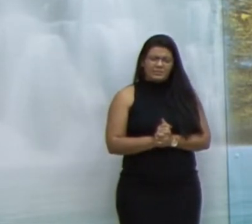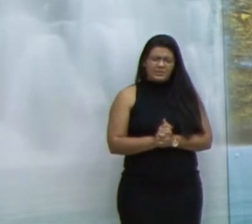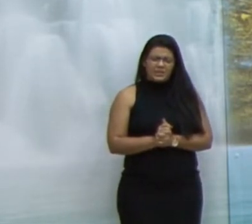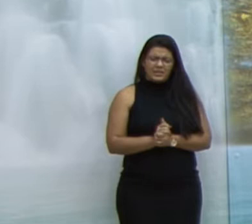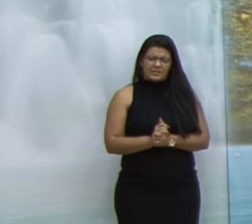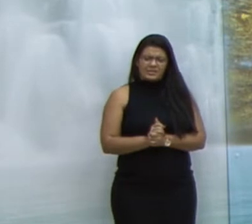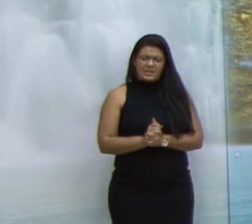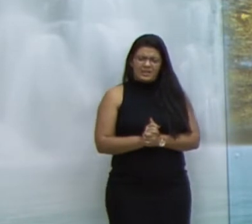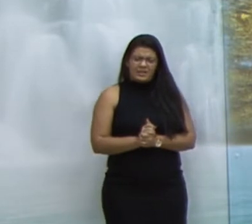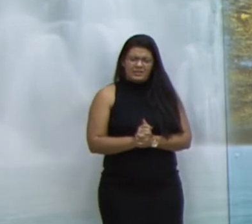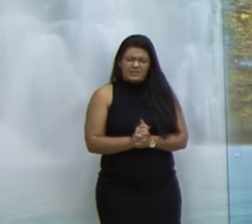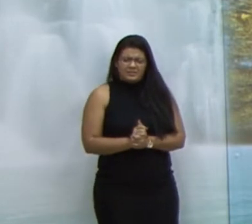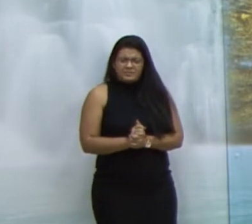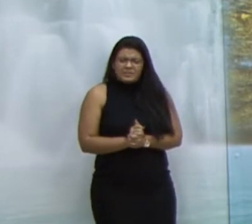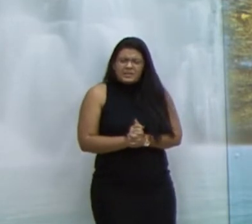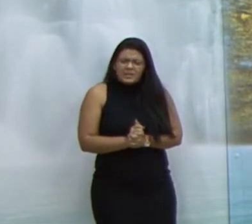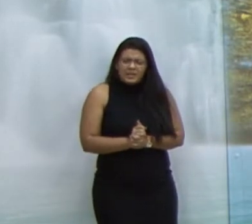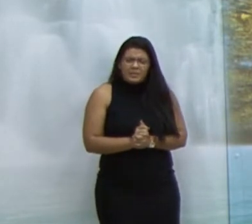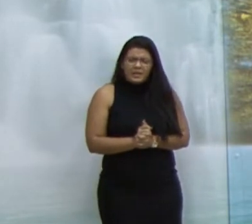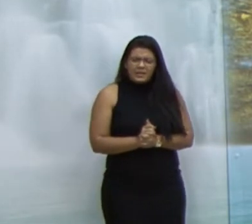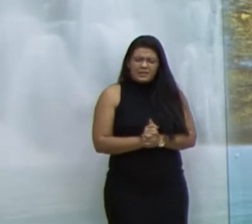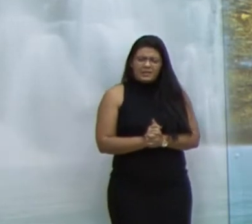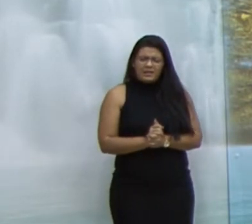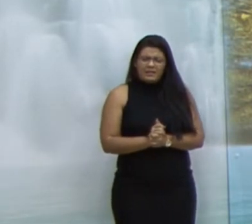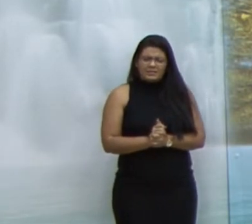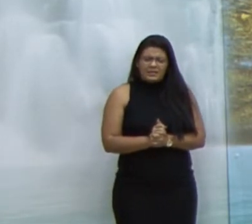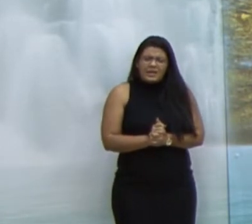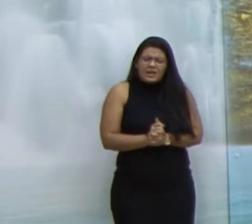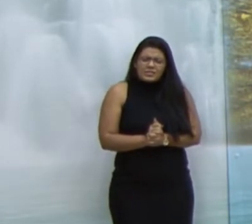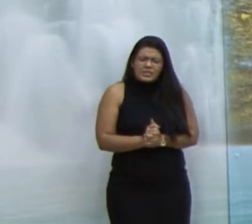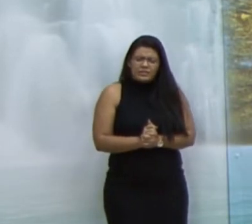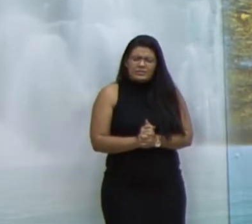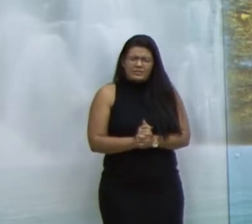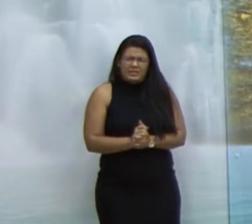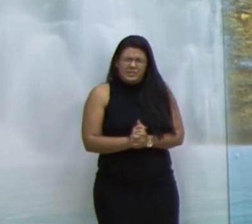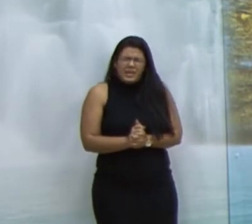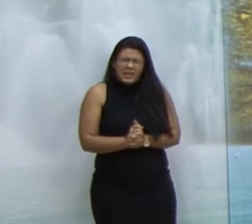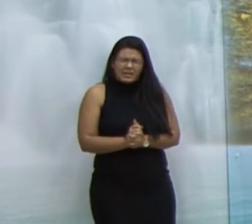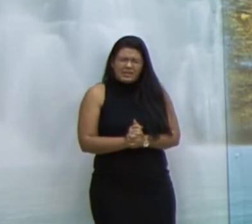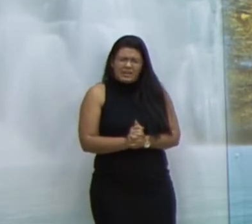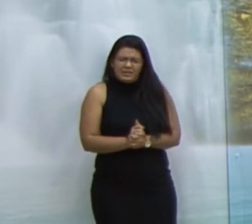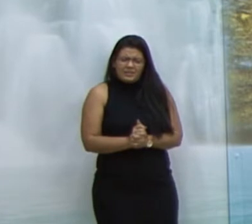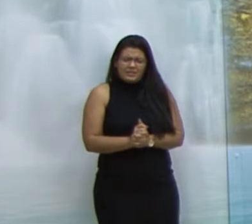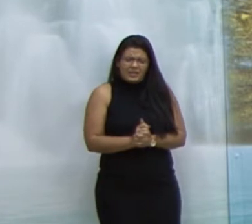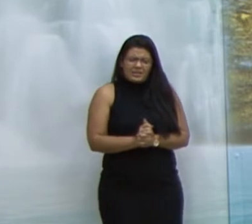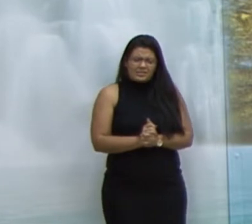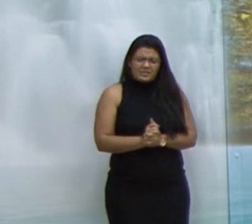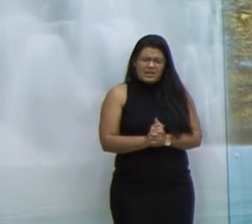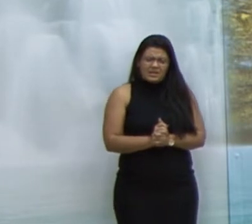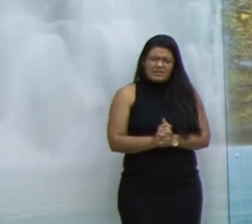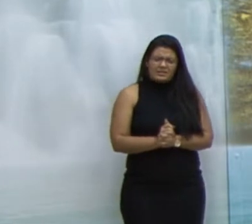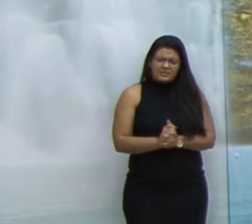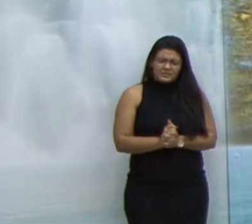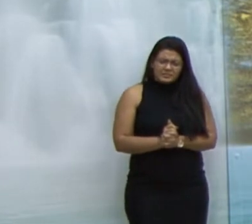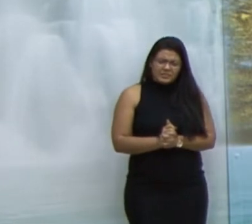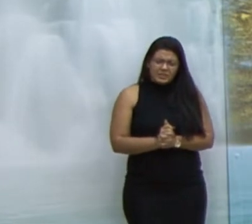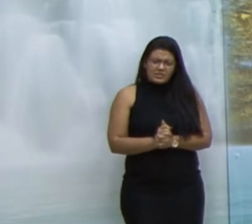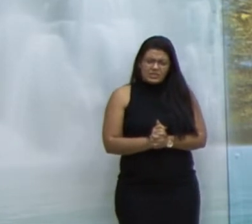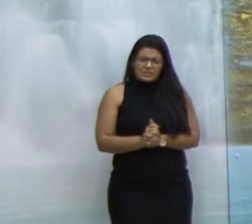Deus vai movimentar céus e terra para colocar a igreja no devido lugar.